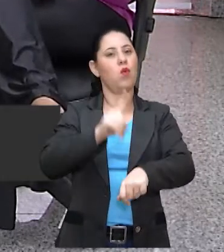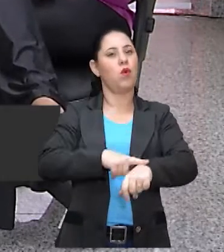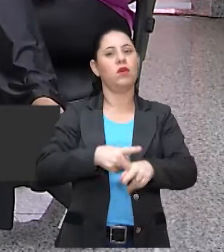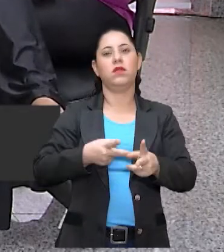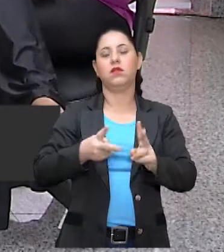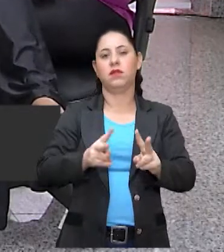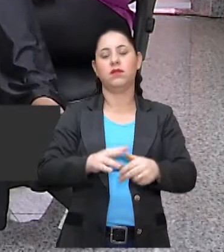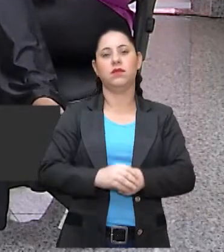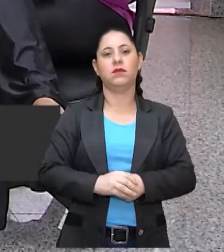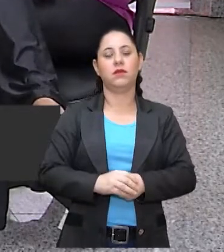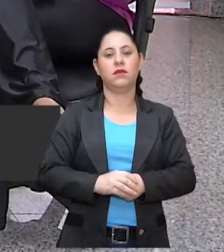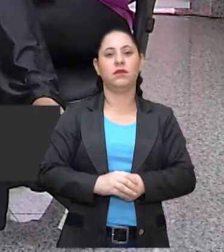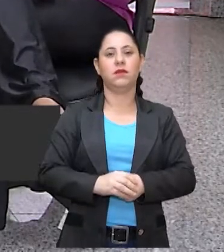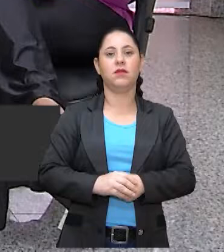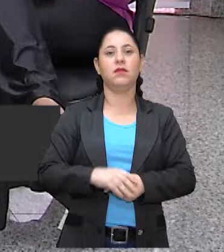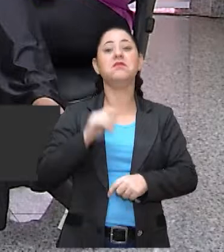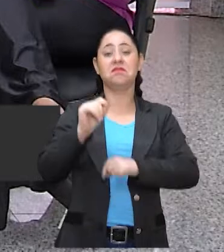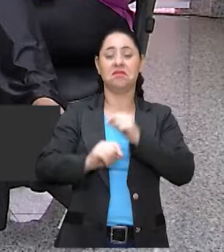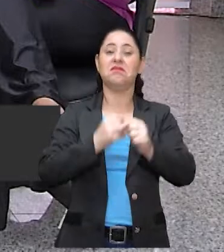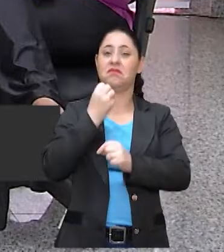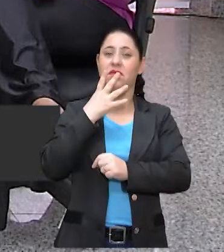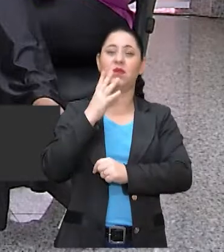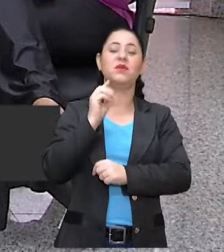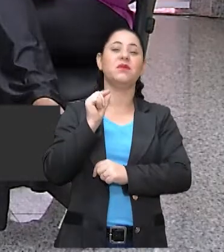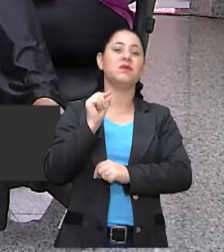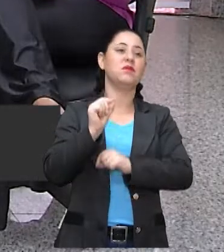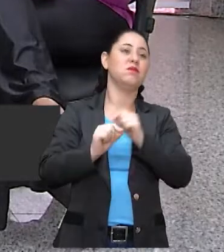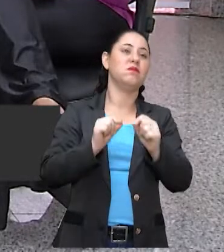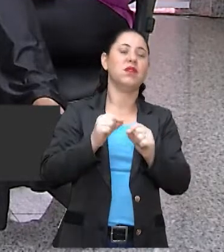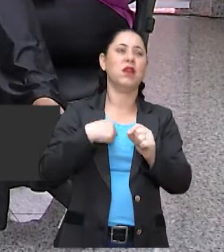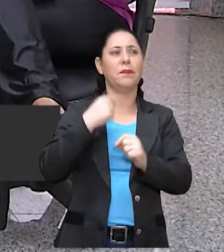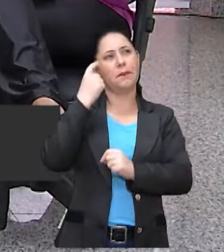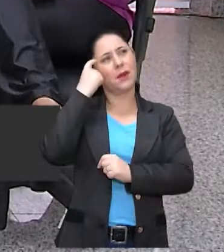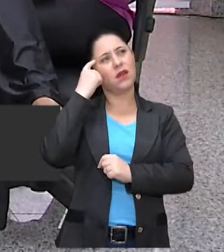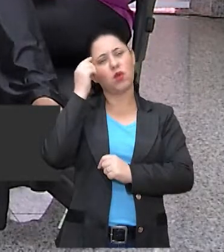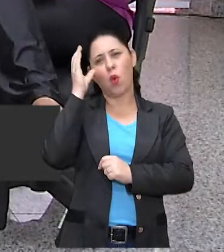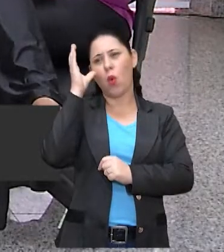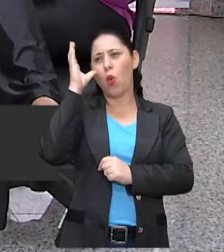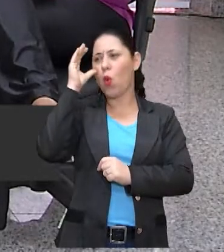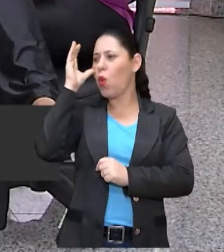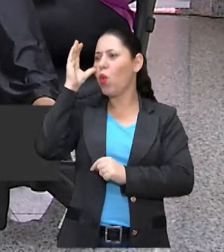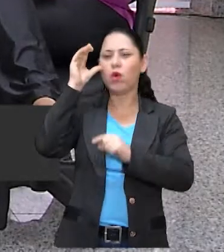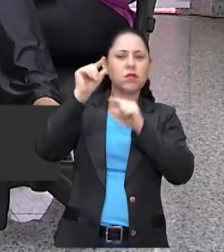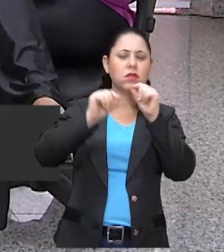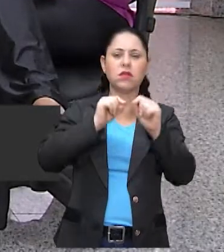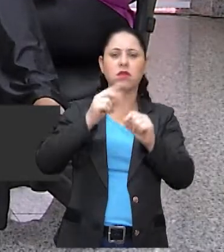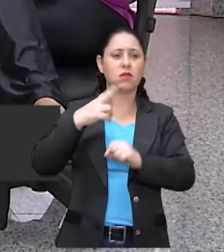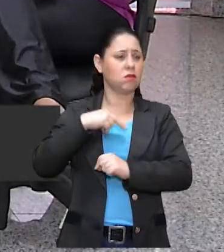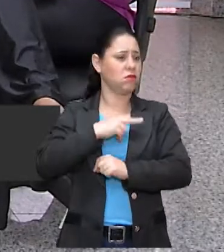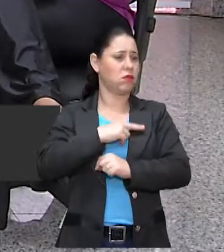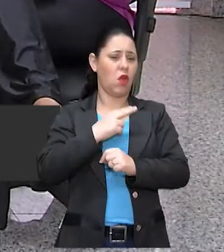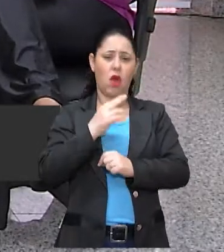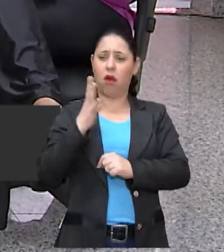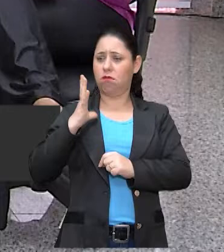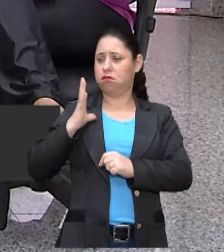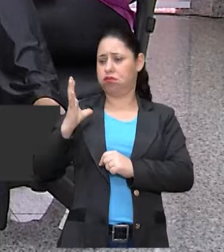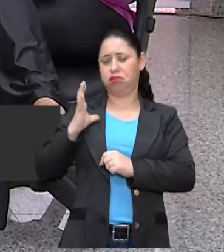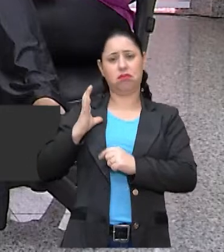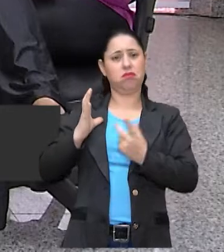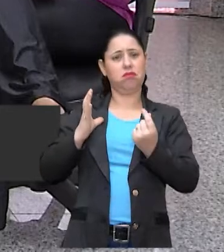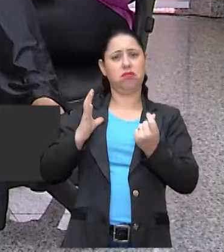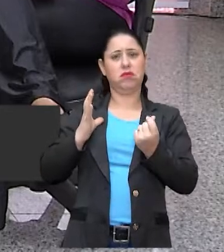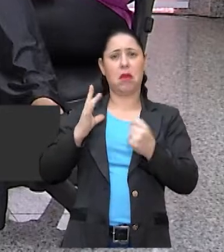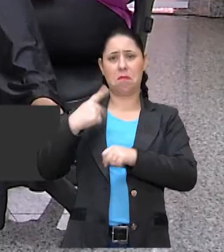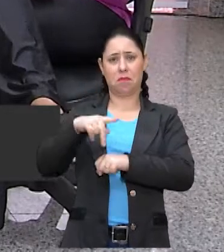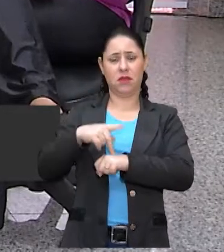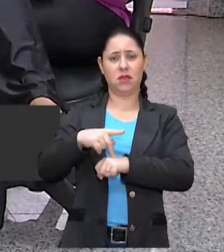tem, né? Eu acho sempre curioso, porque algumas pessoas... E nós somos tão ricos, né? Ricos, nosso país. Ricos de mão de obra, ricos de